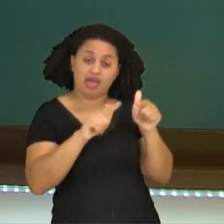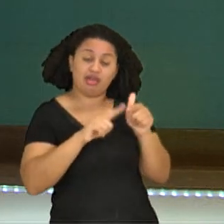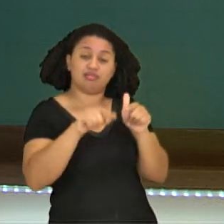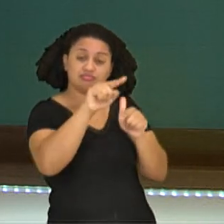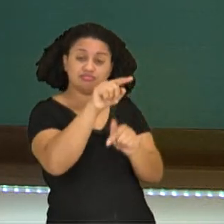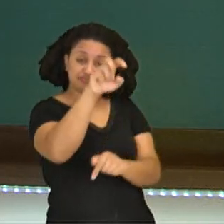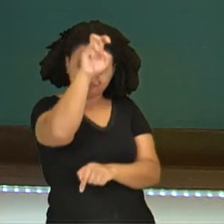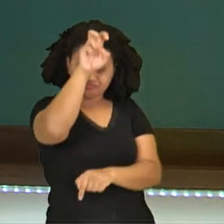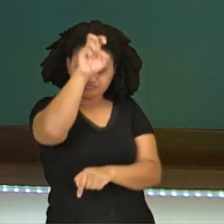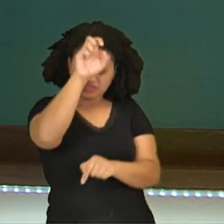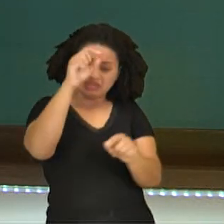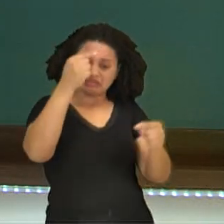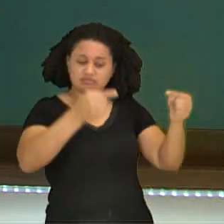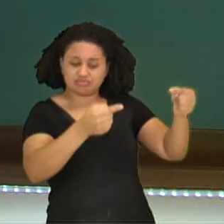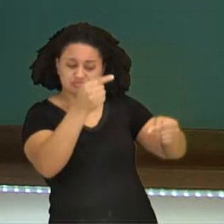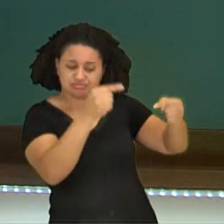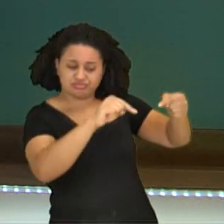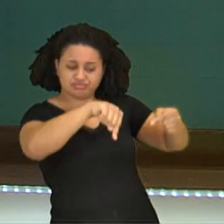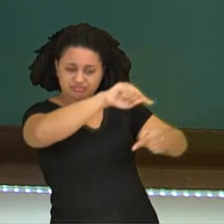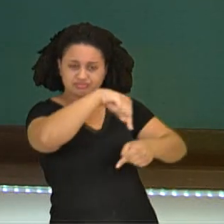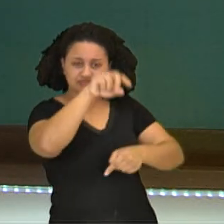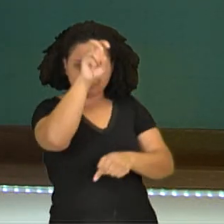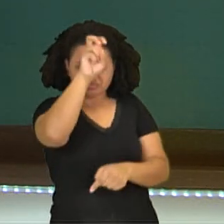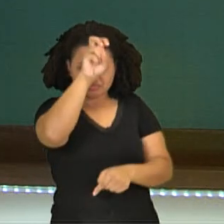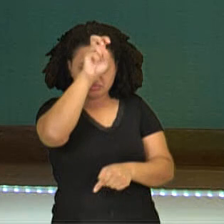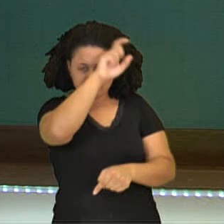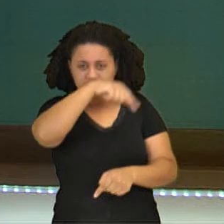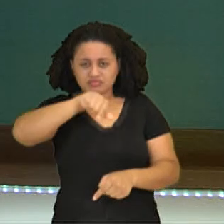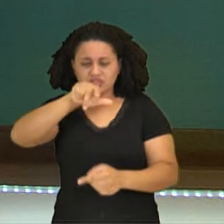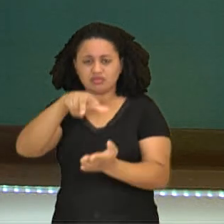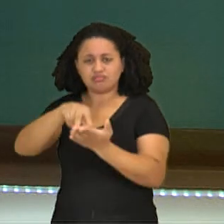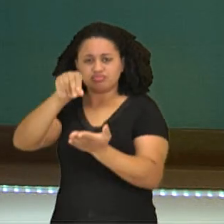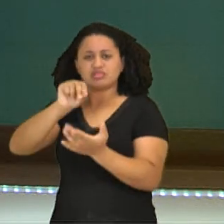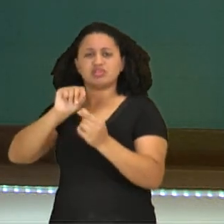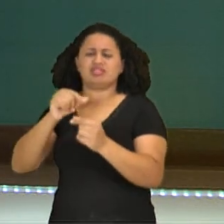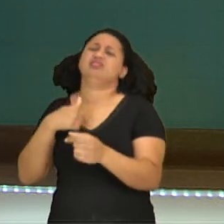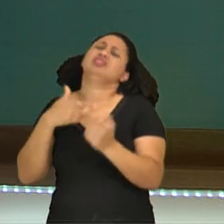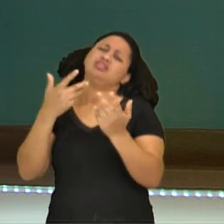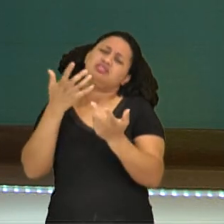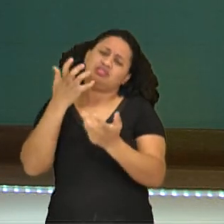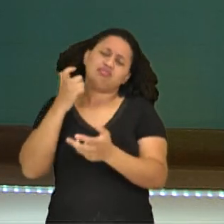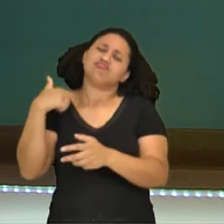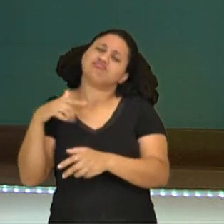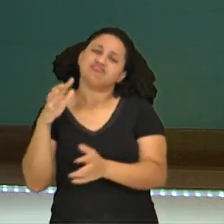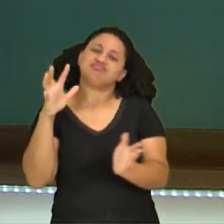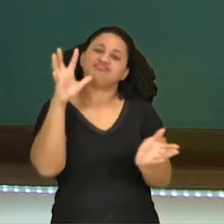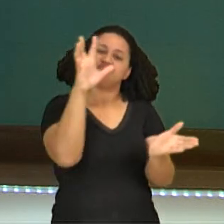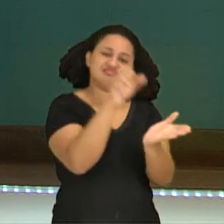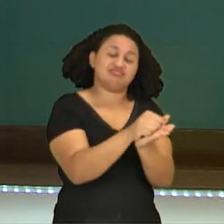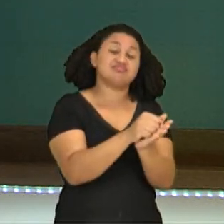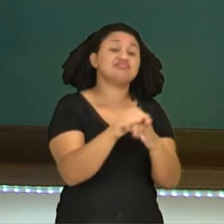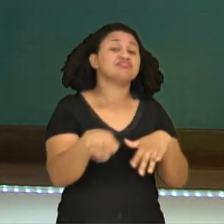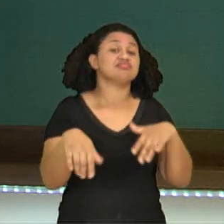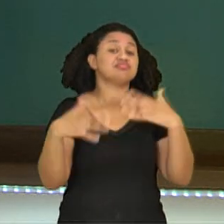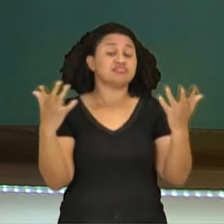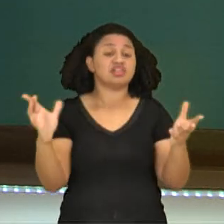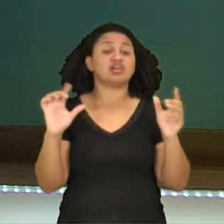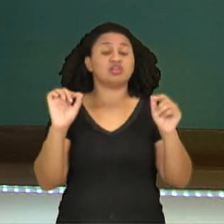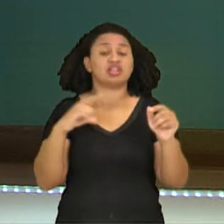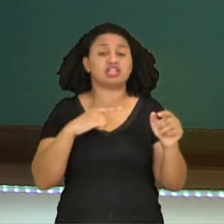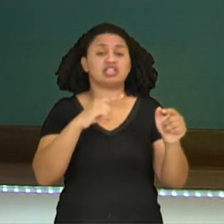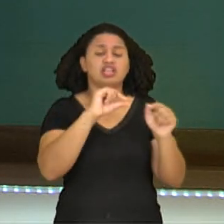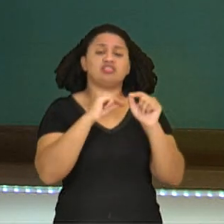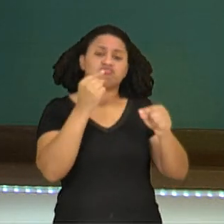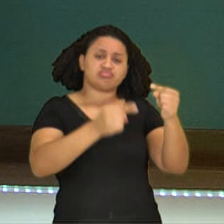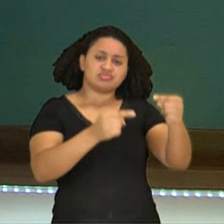e de disputas entre o poder entre os próprios egípcios. Os Cuxitas olhavam e falavam, tá de brincadeira. Ainda assim, foi uma longa batalha